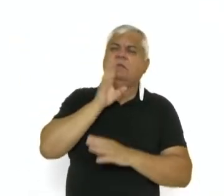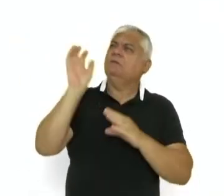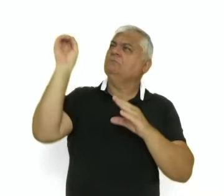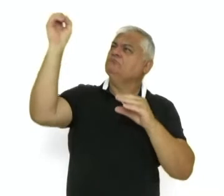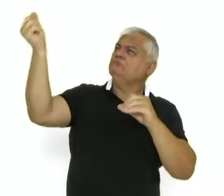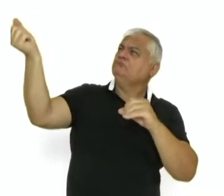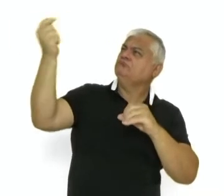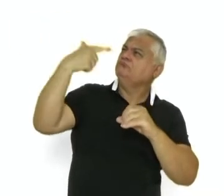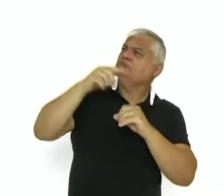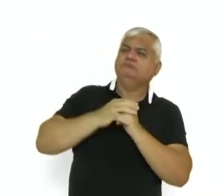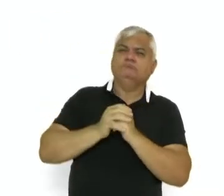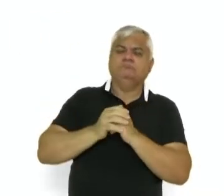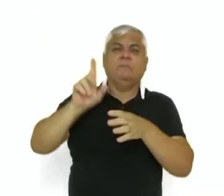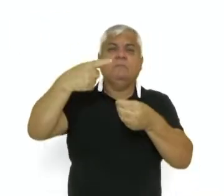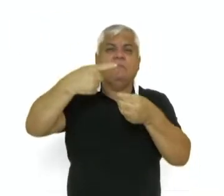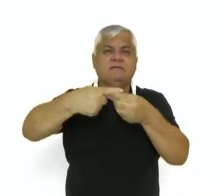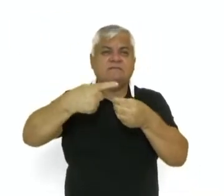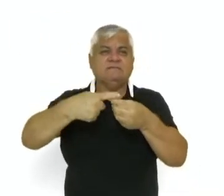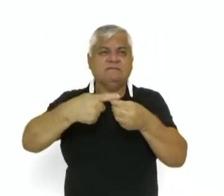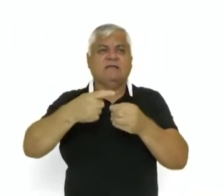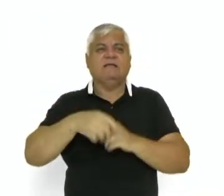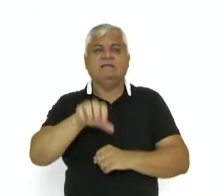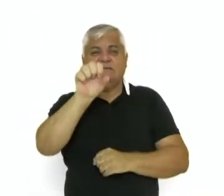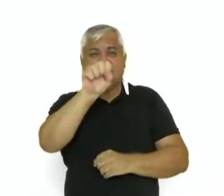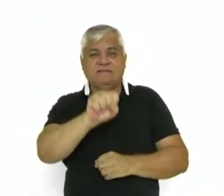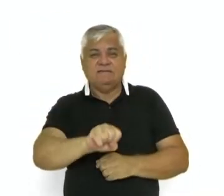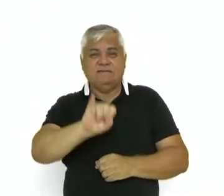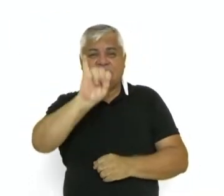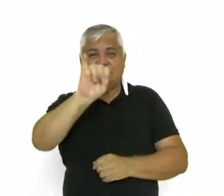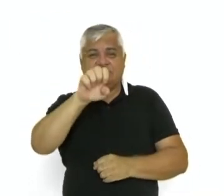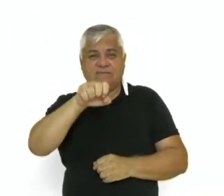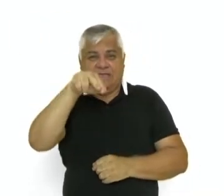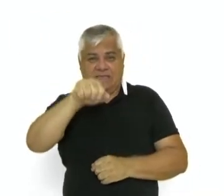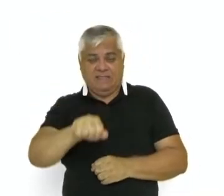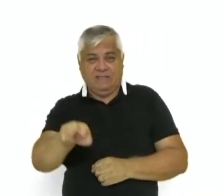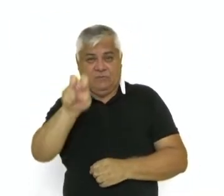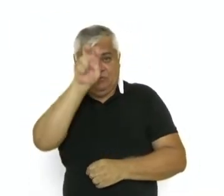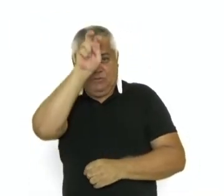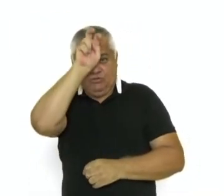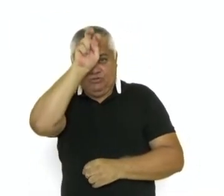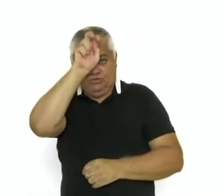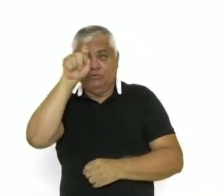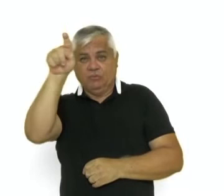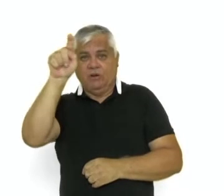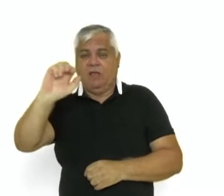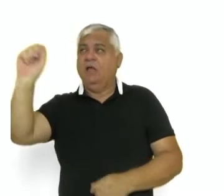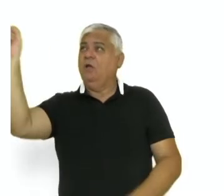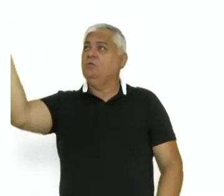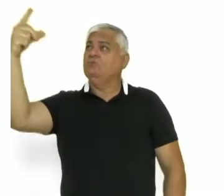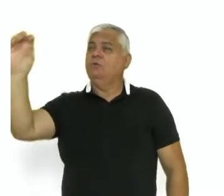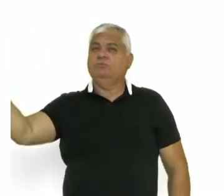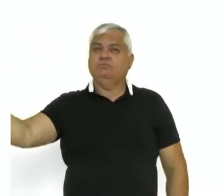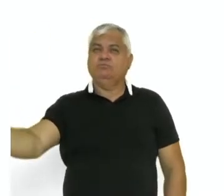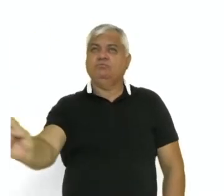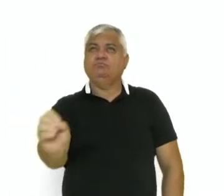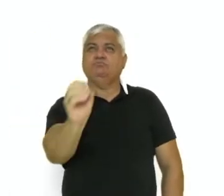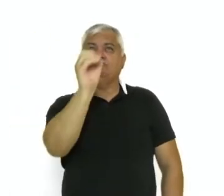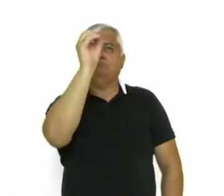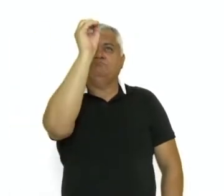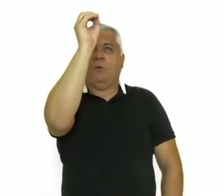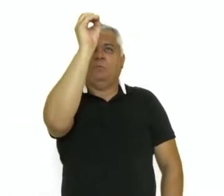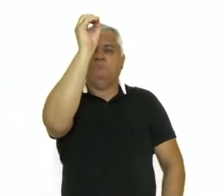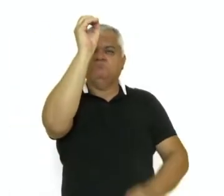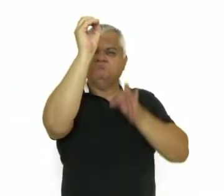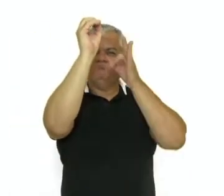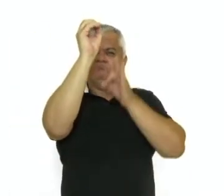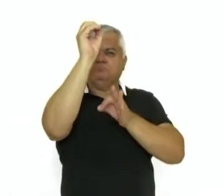de Siena, atual Assuã, no Egito, o Sol ficava exatamente no zenite,